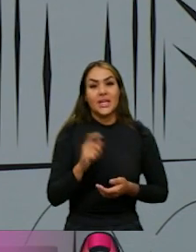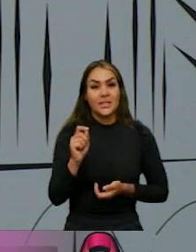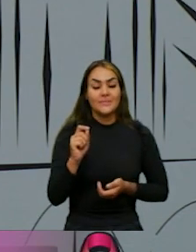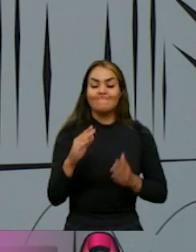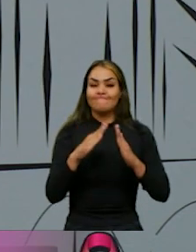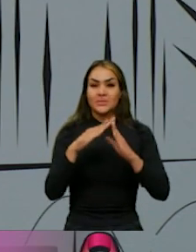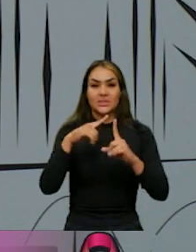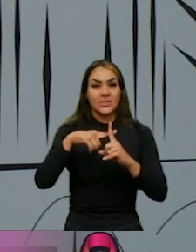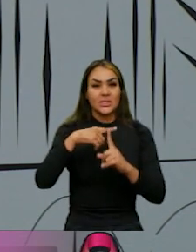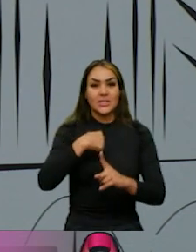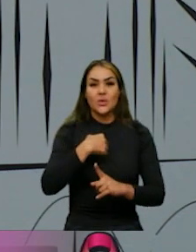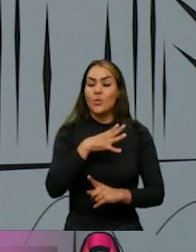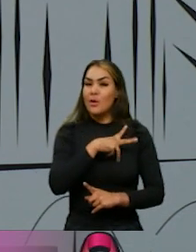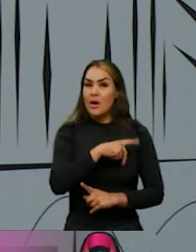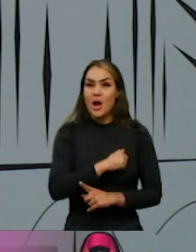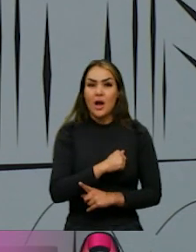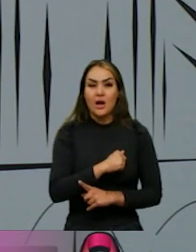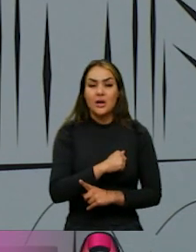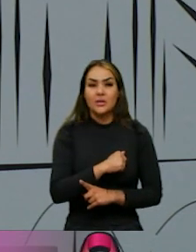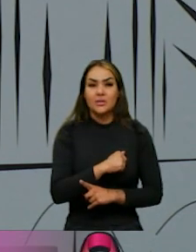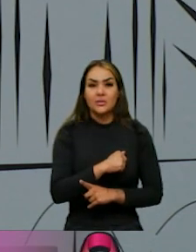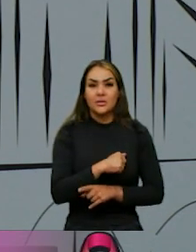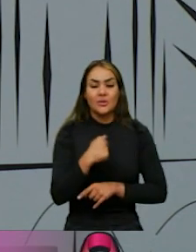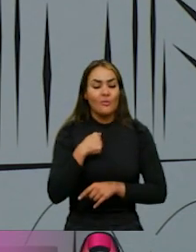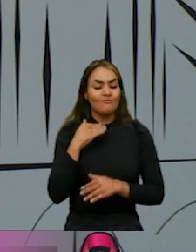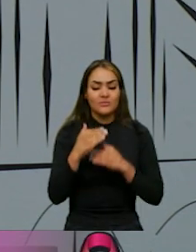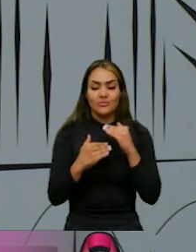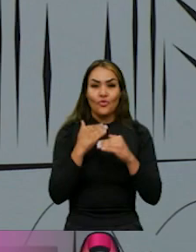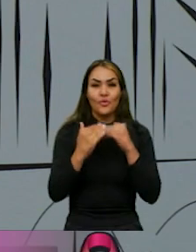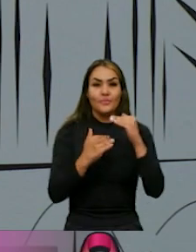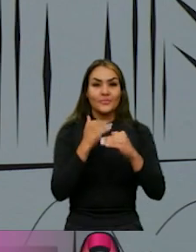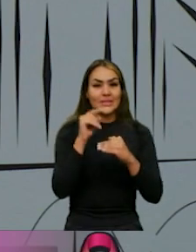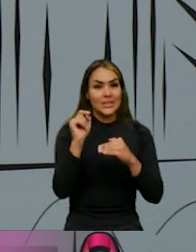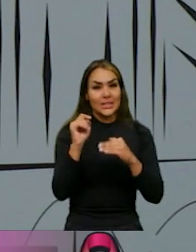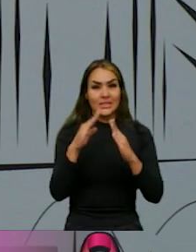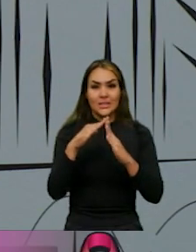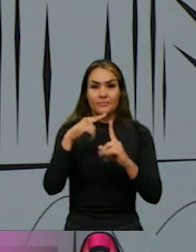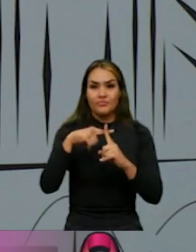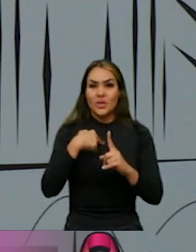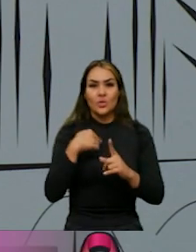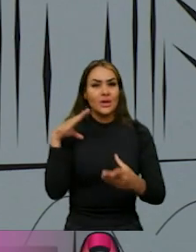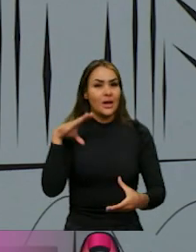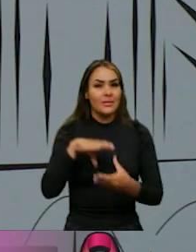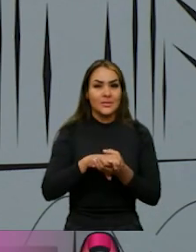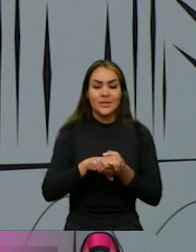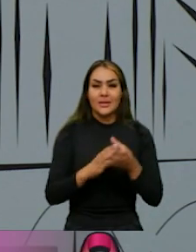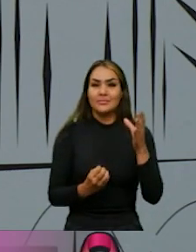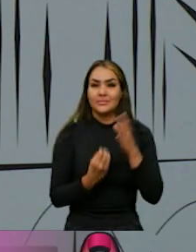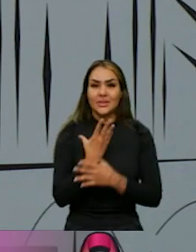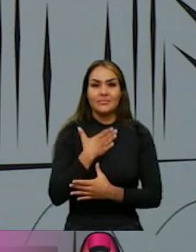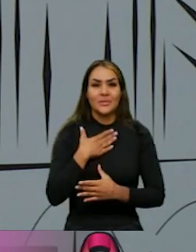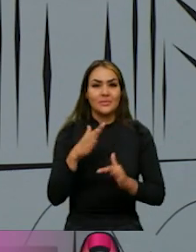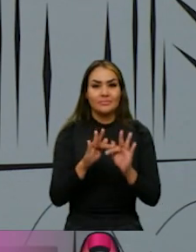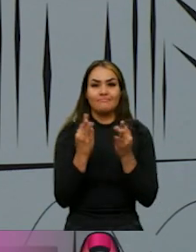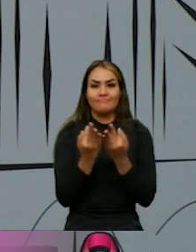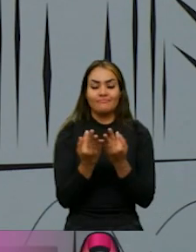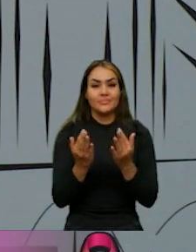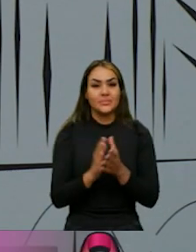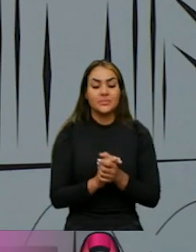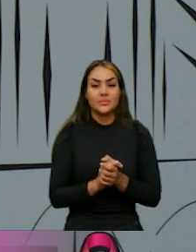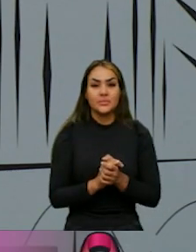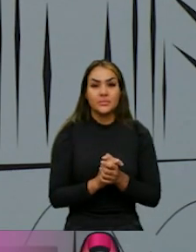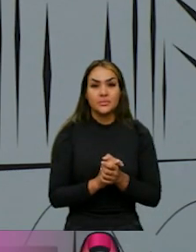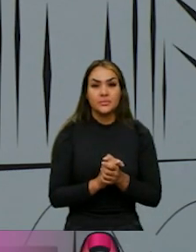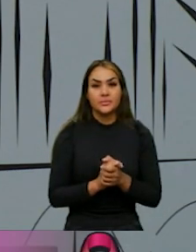nasci, cresci, me desenvolvi, ali casei, constituí minha família. E ela tem